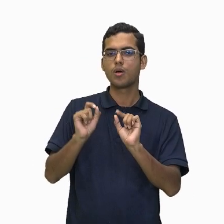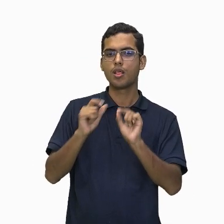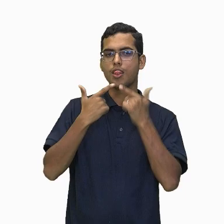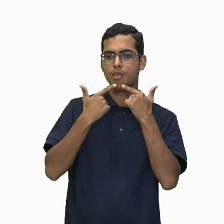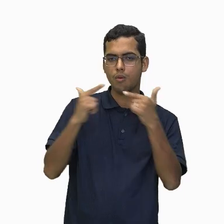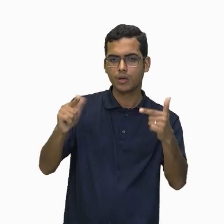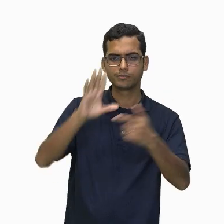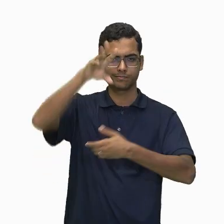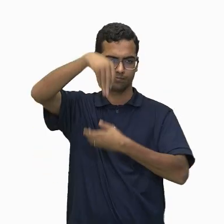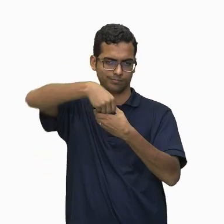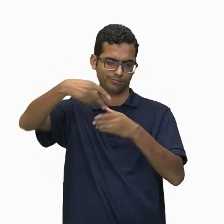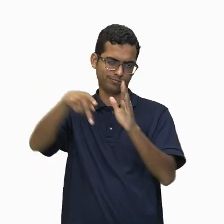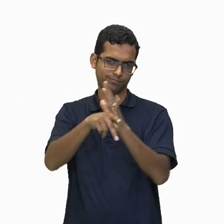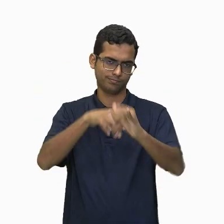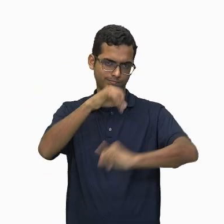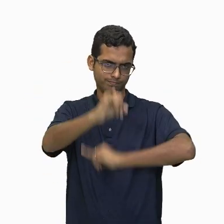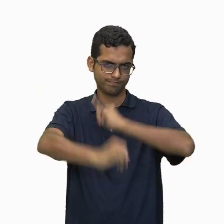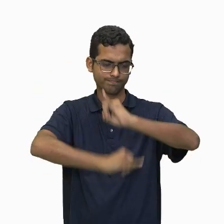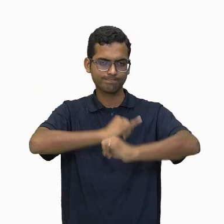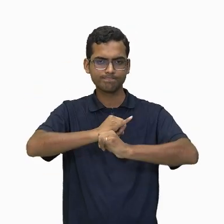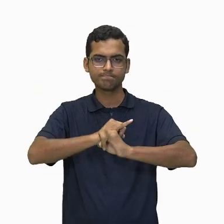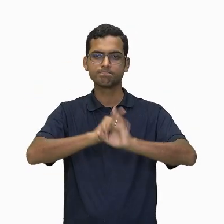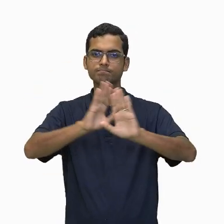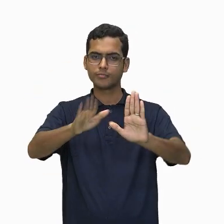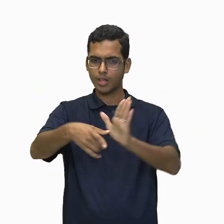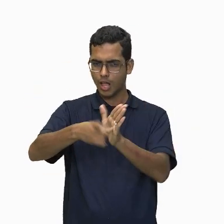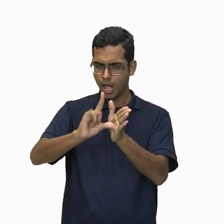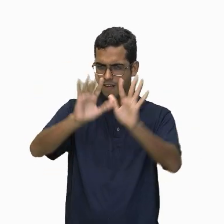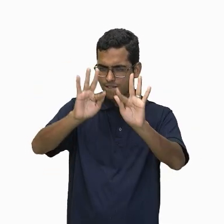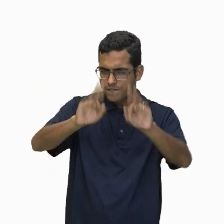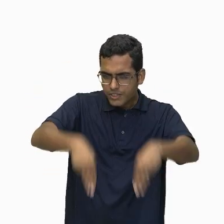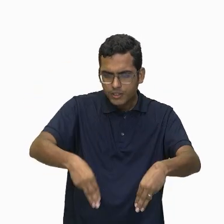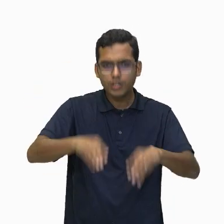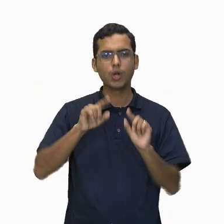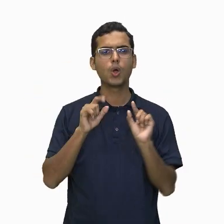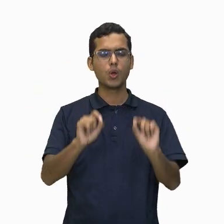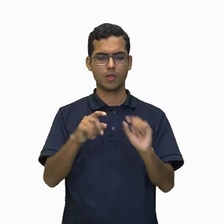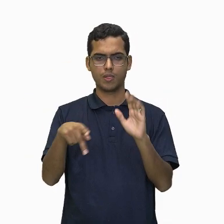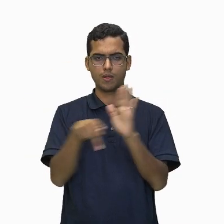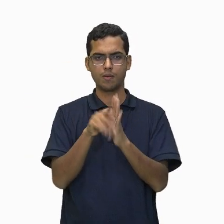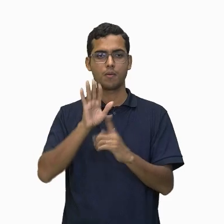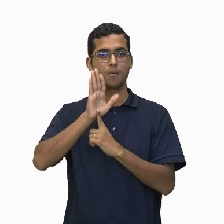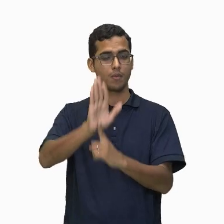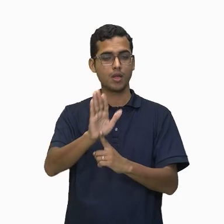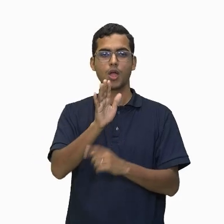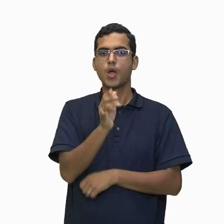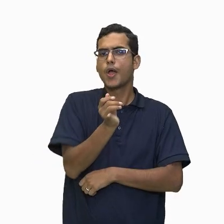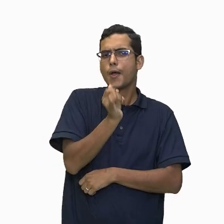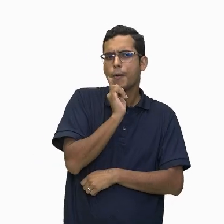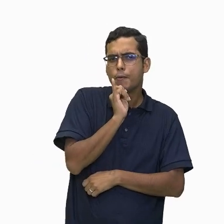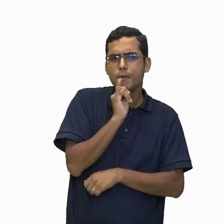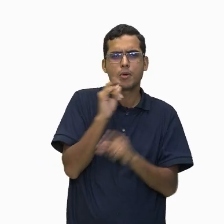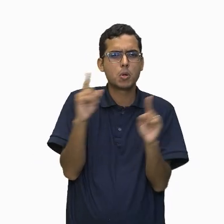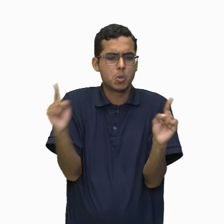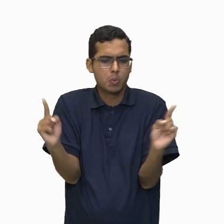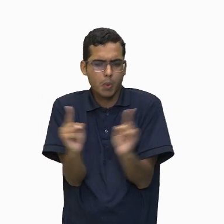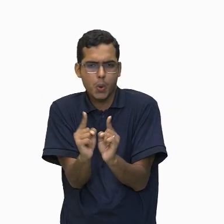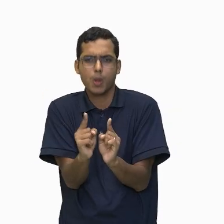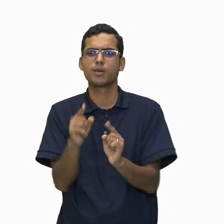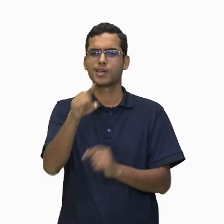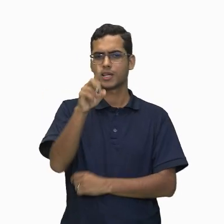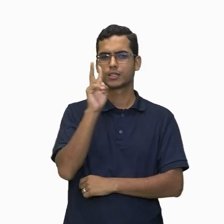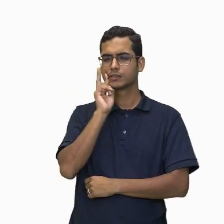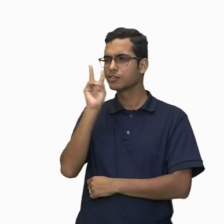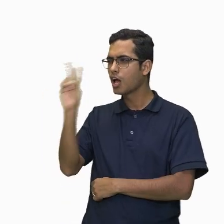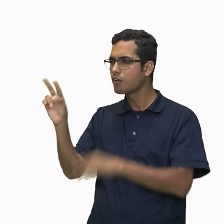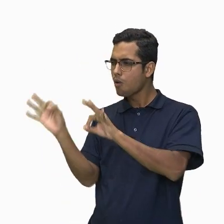Mas, antes de terminarmos, nós vamos ver mais alguns exemplos de abreviação, para que quando vocês vejam, né,